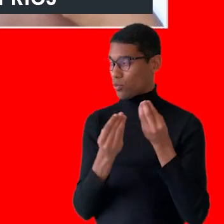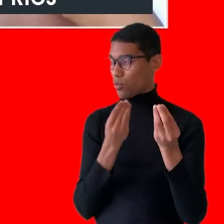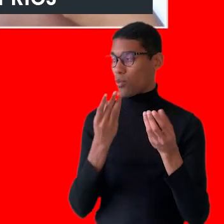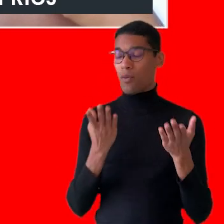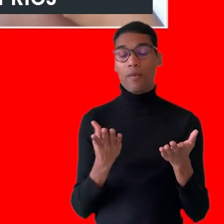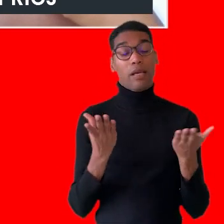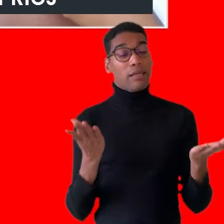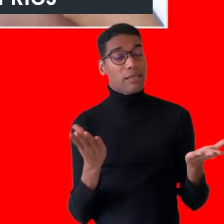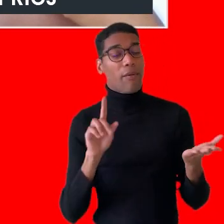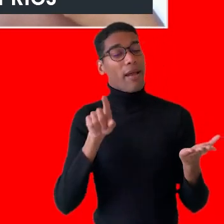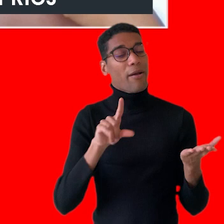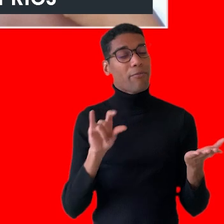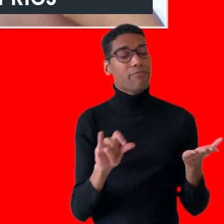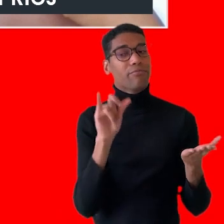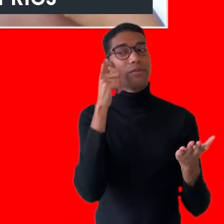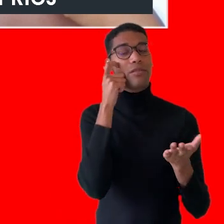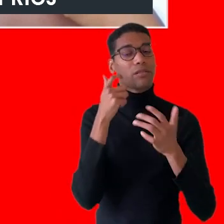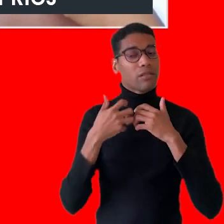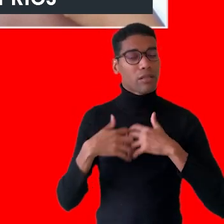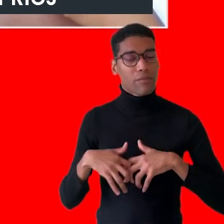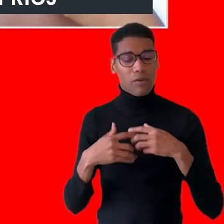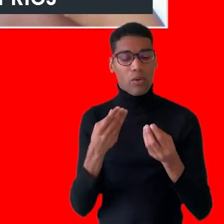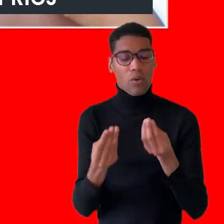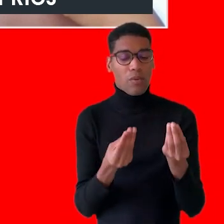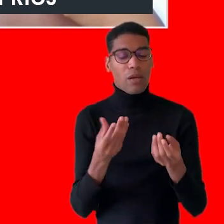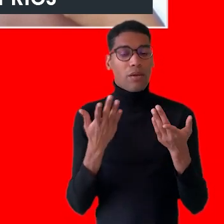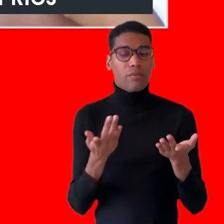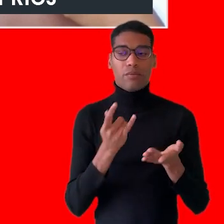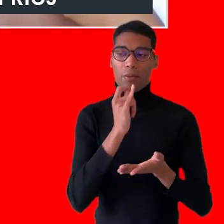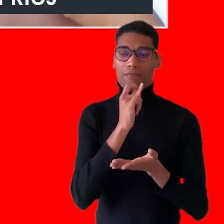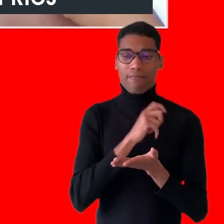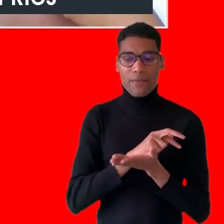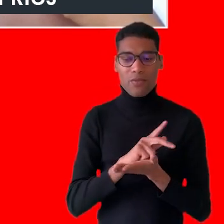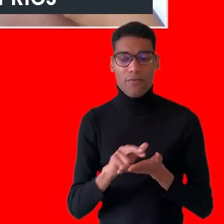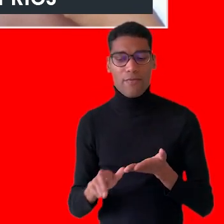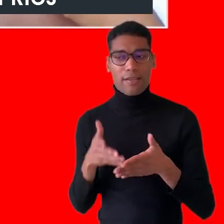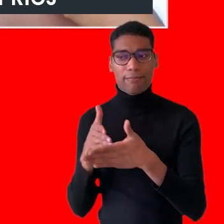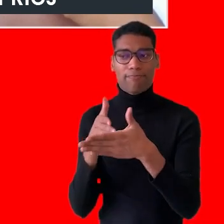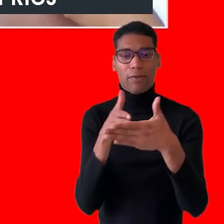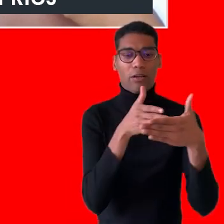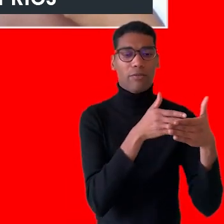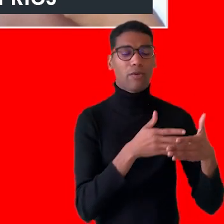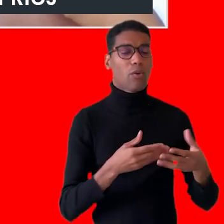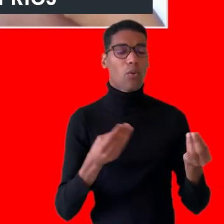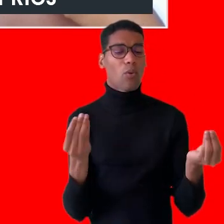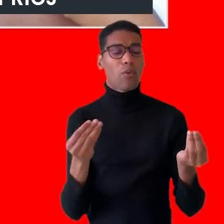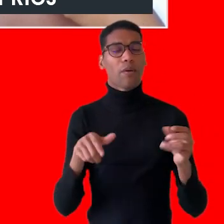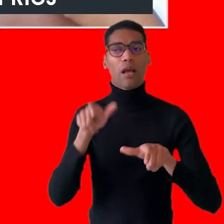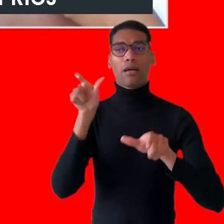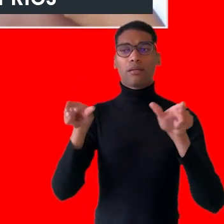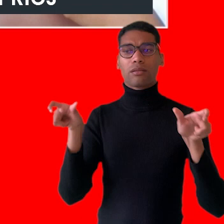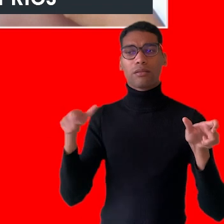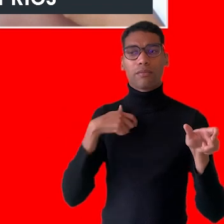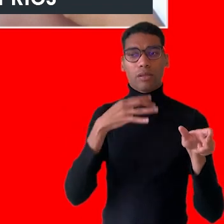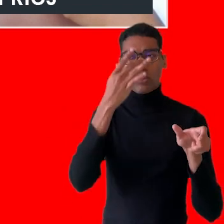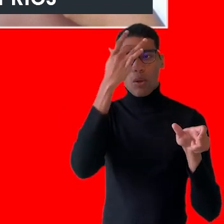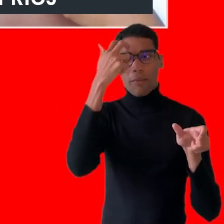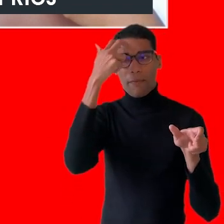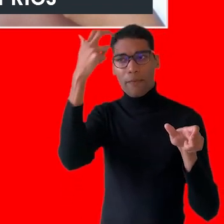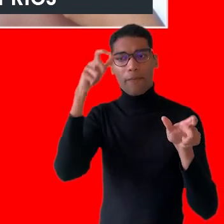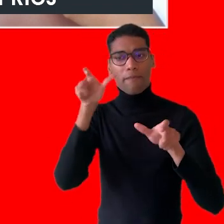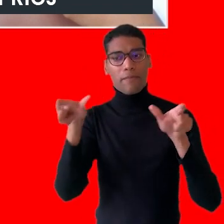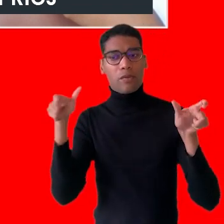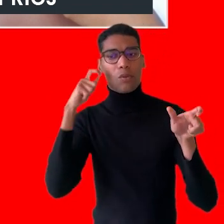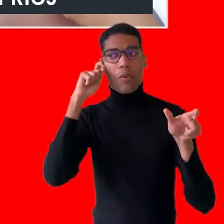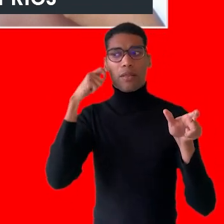domésticas? É preciso perguntar também que tipo de dificuldade os intelectuais e as